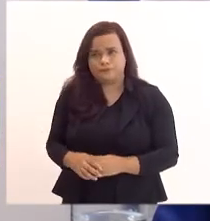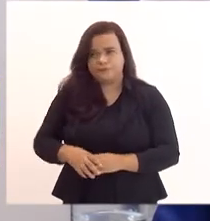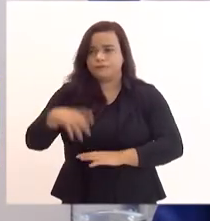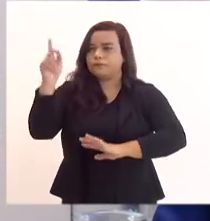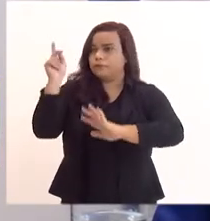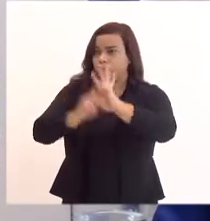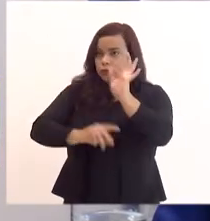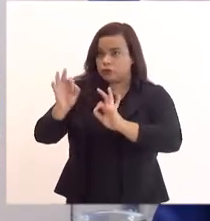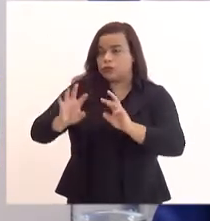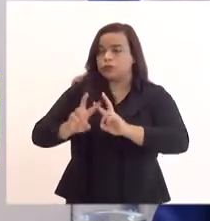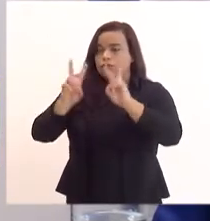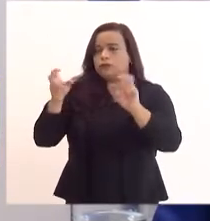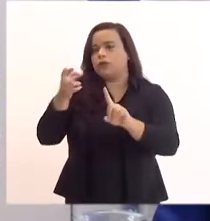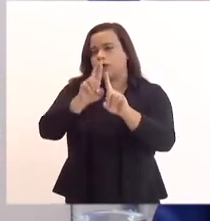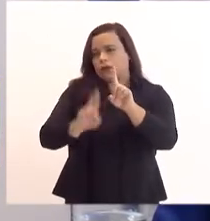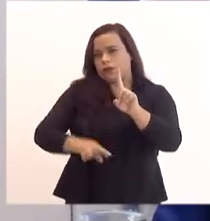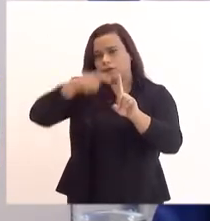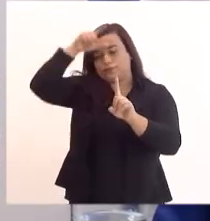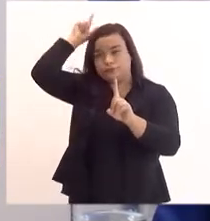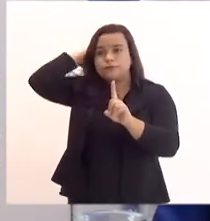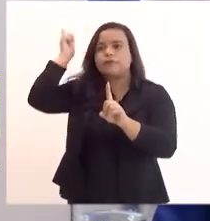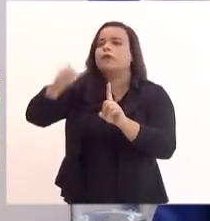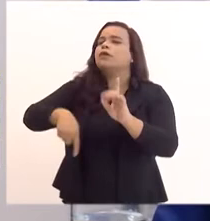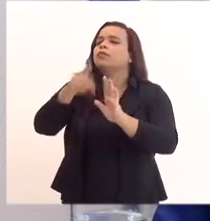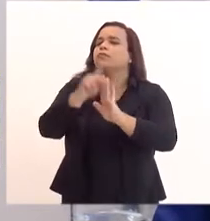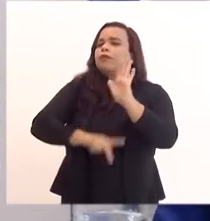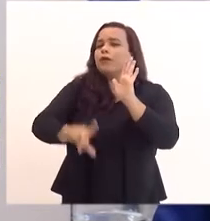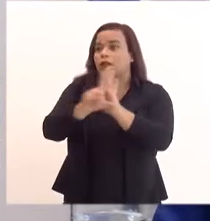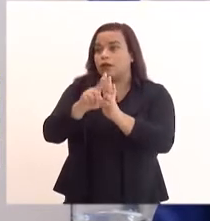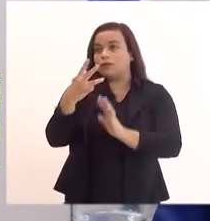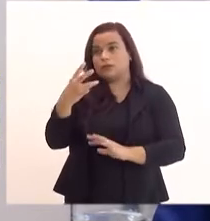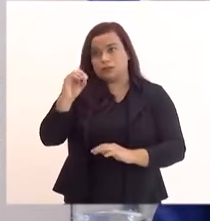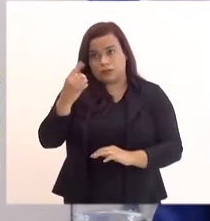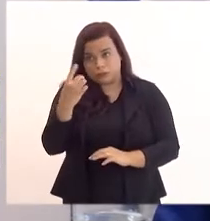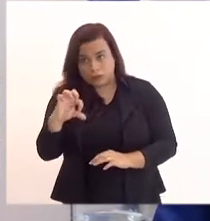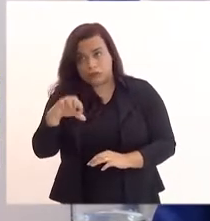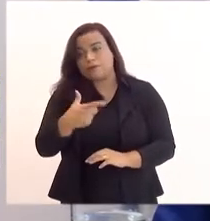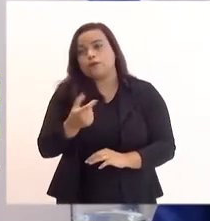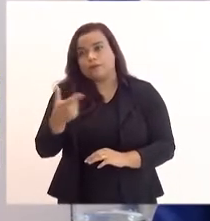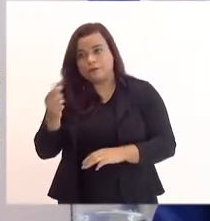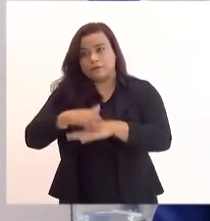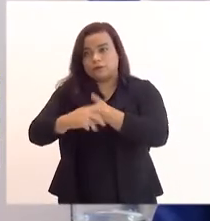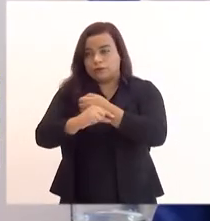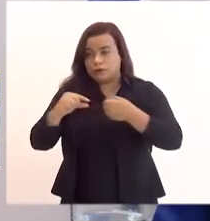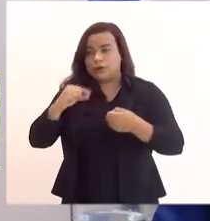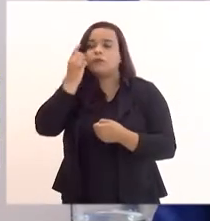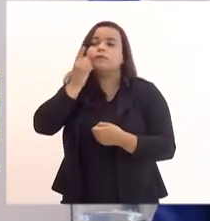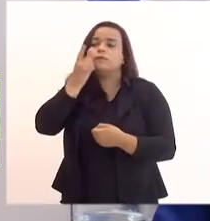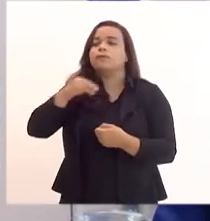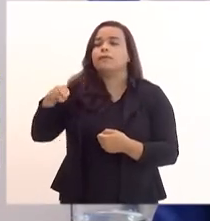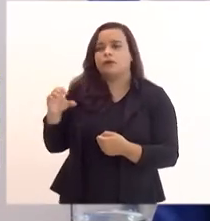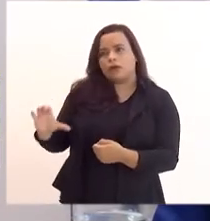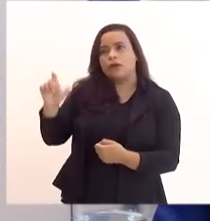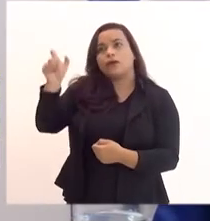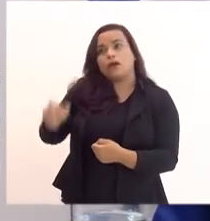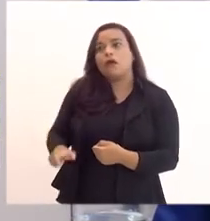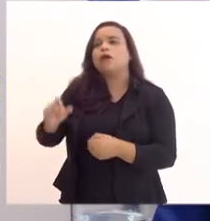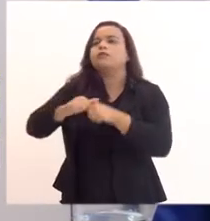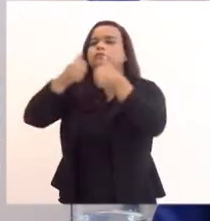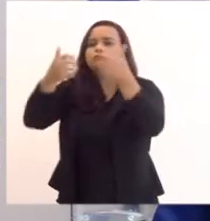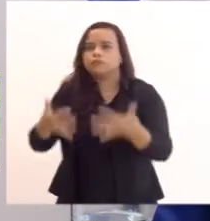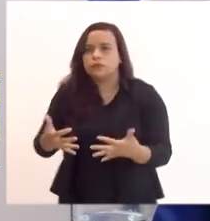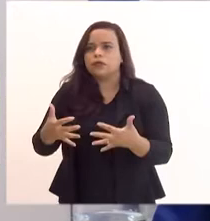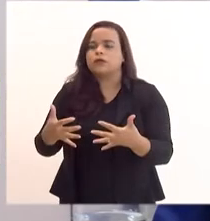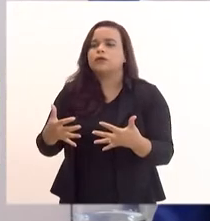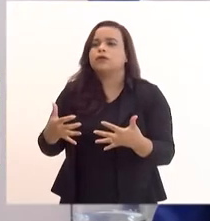Projeto sob relatoria do deputado Luiz Paulo. Projeto de lei 3019-2020, autoria do deputado Carlos Mink. Há um retorno de pedido de